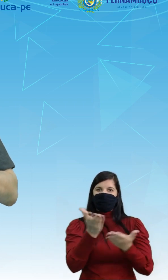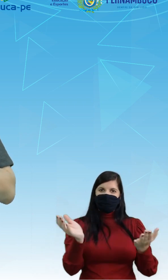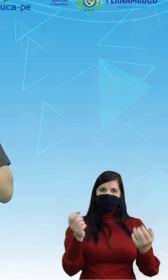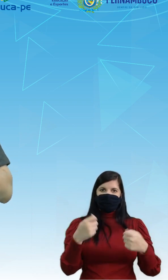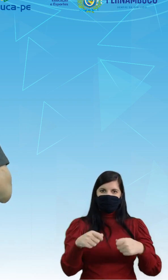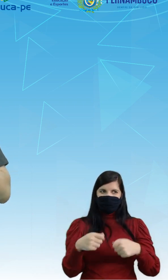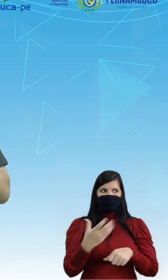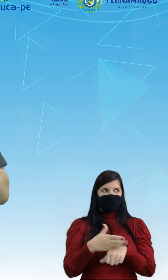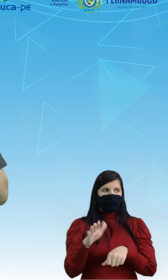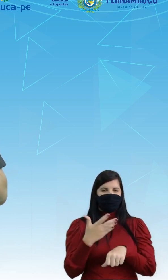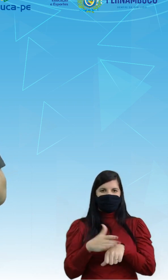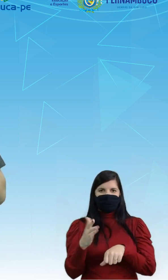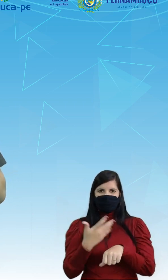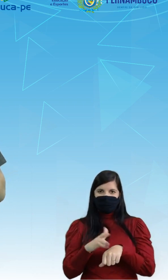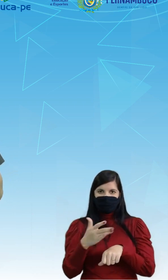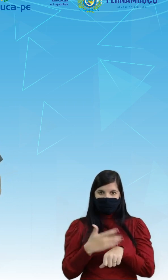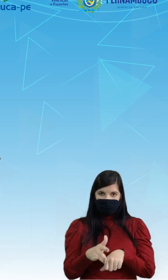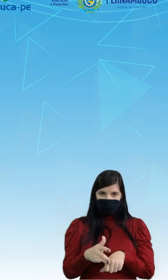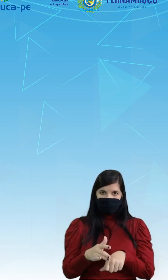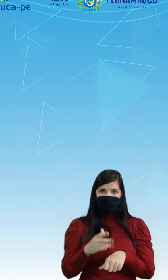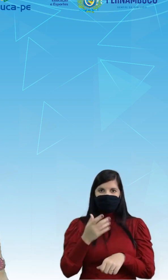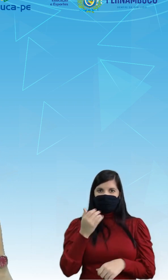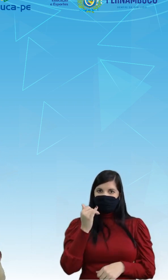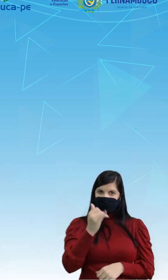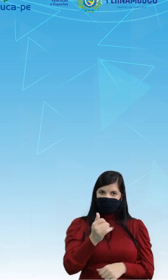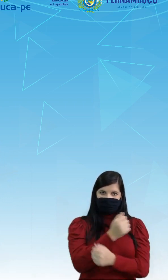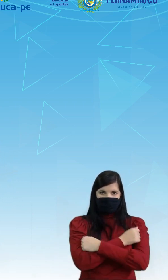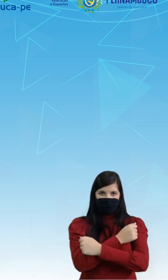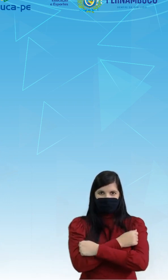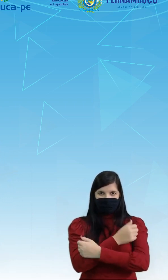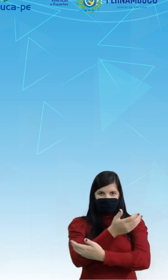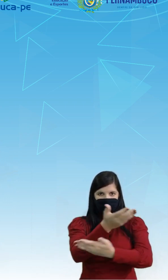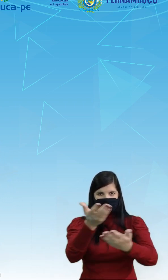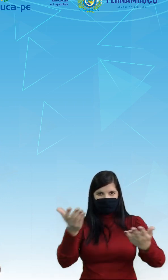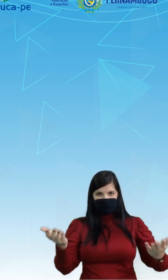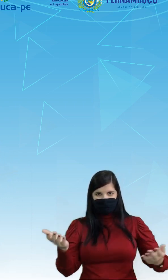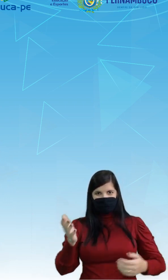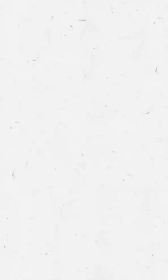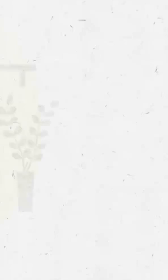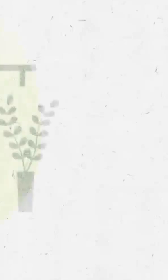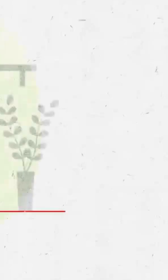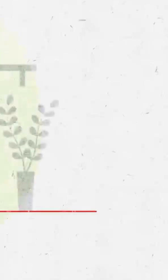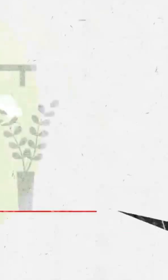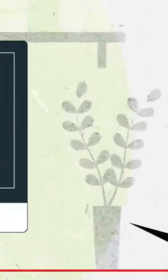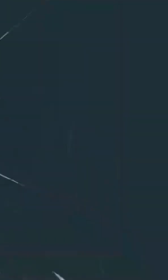devem treinar justamente isso, o não dito. Um forte abraço a todos vocês.